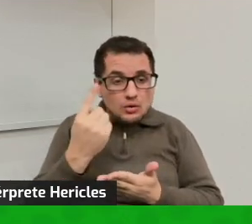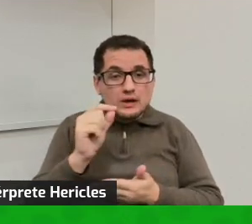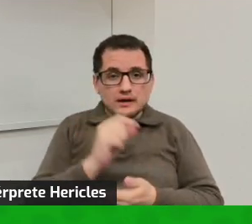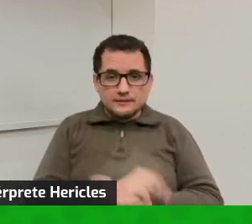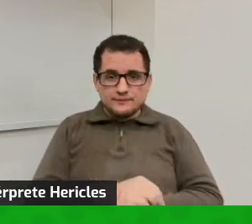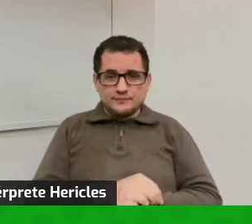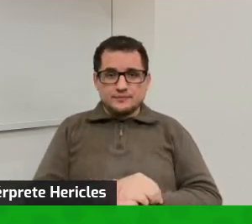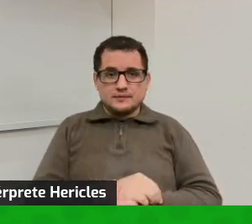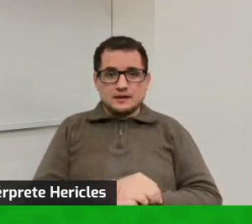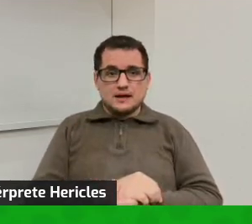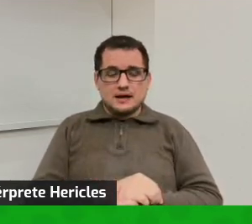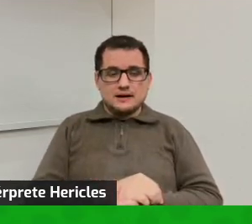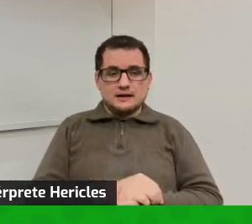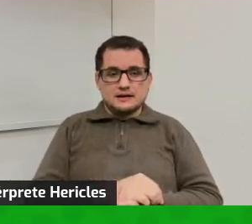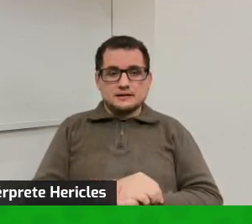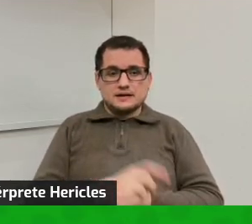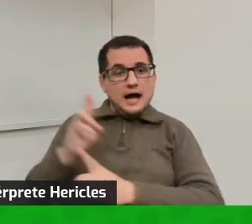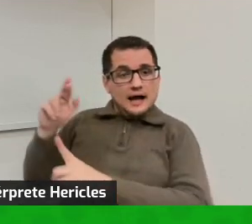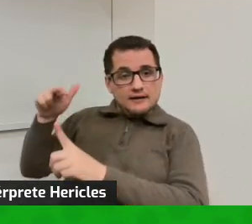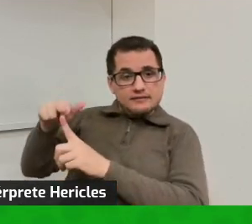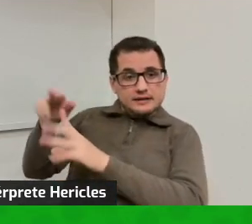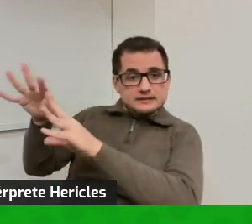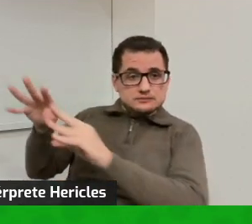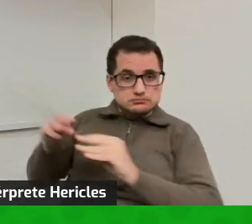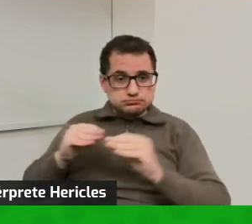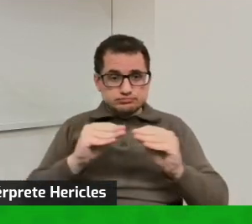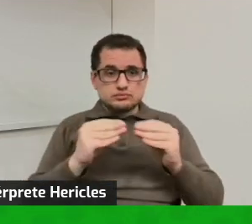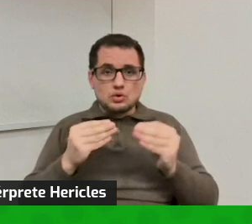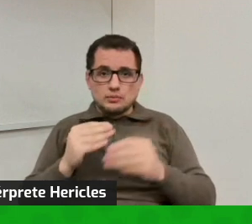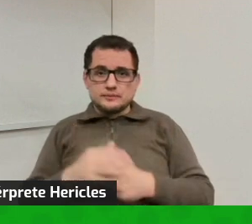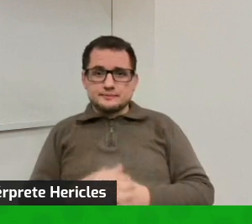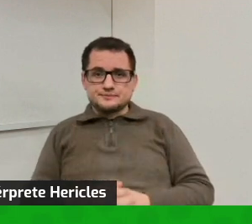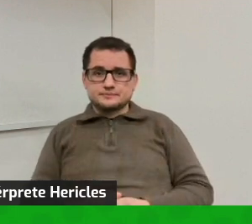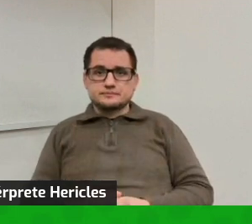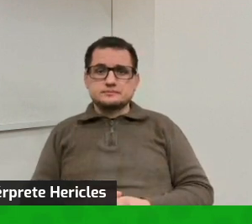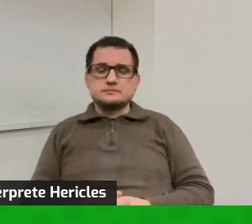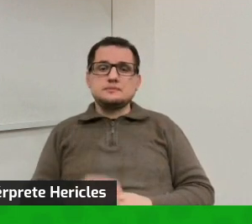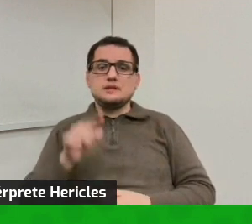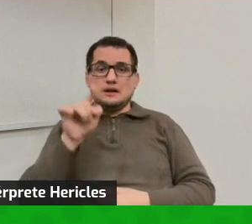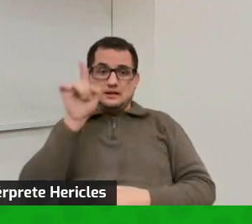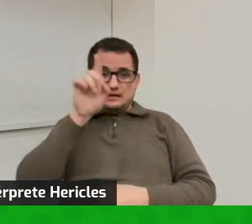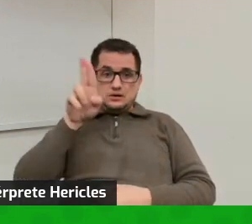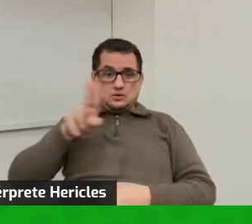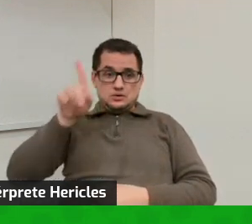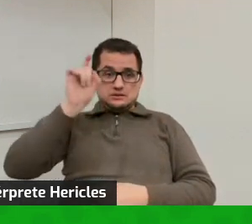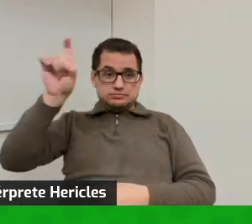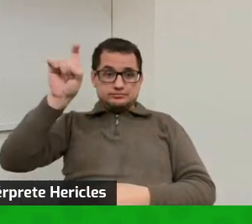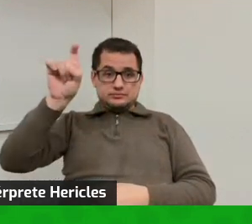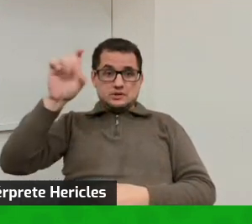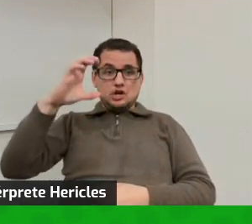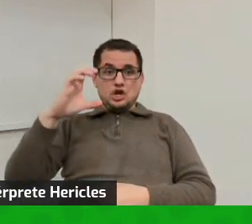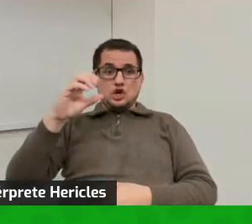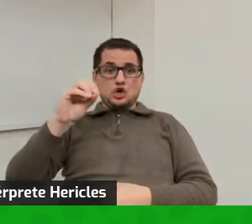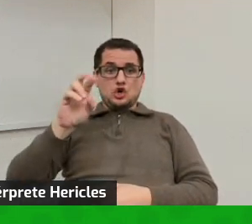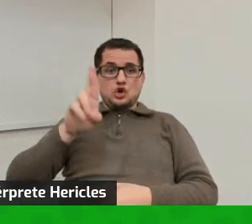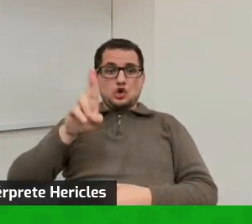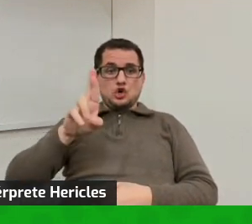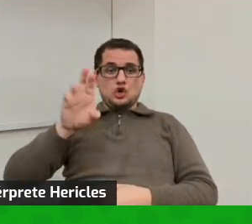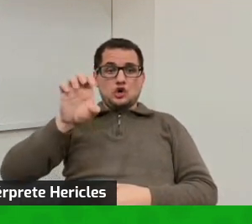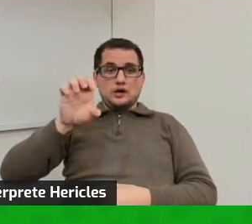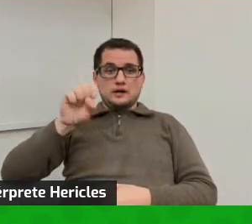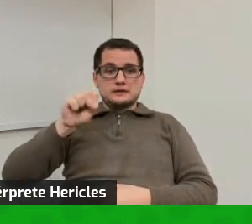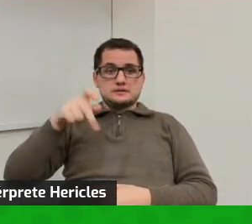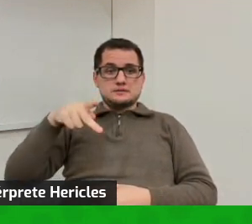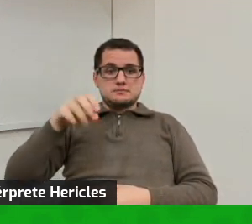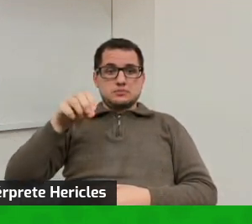dentro do Word. Onde estava lá mencionando a nossa apresentação, aqui em correspondência. Então, vamos em correspondência.